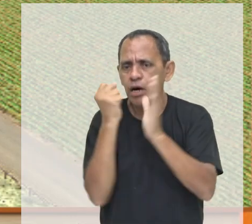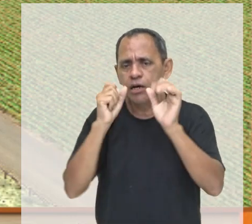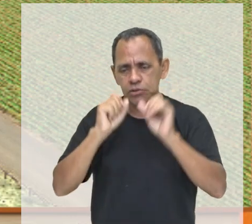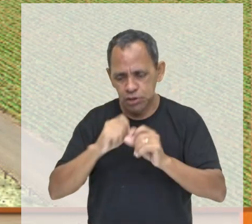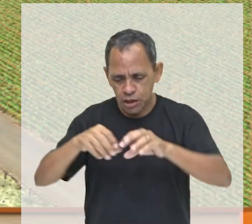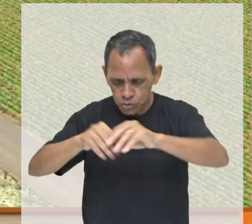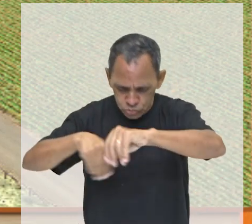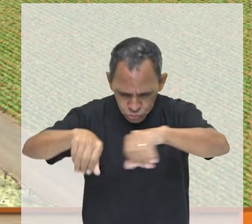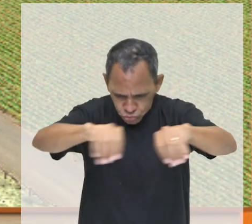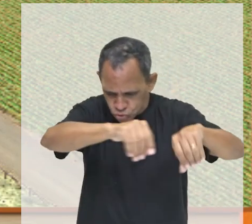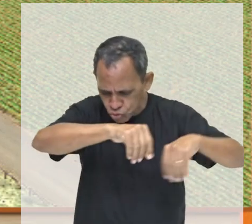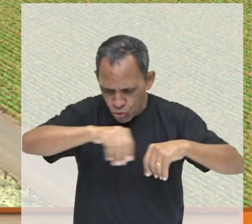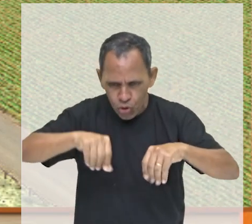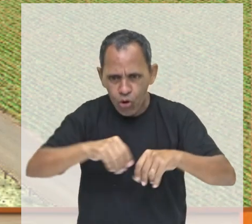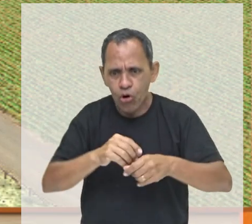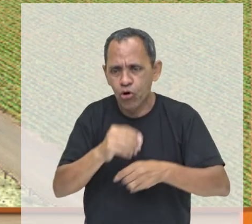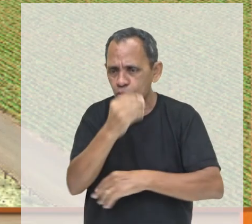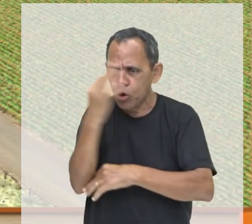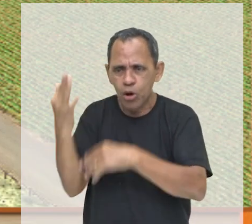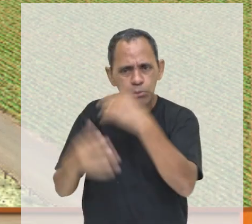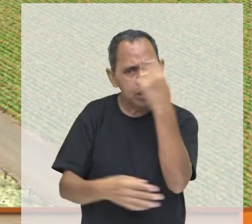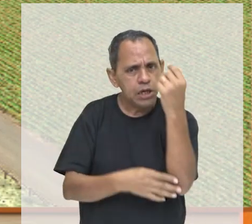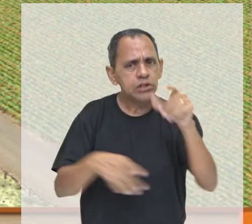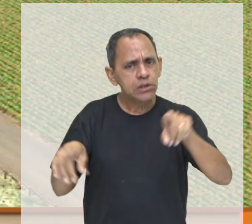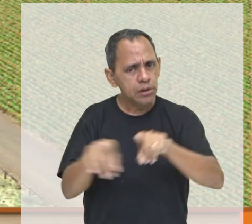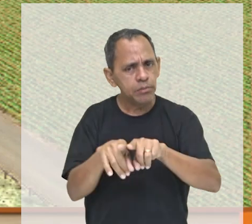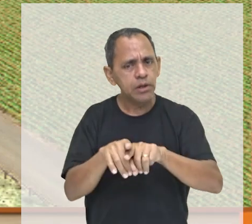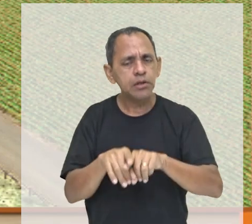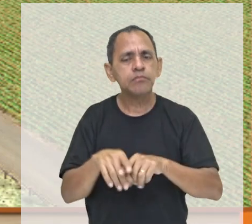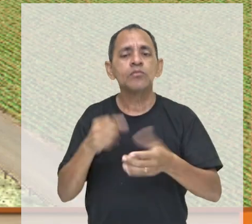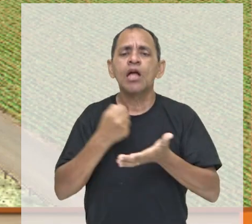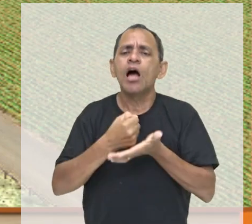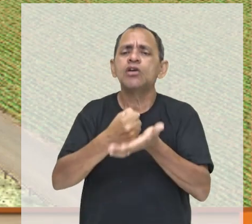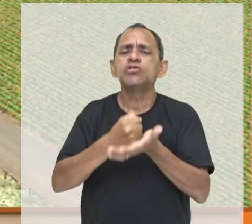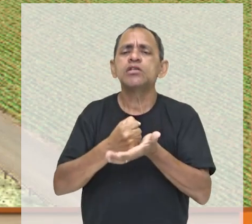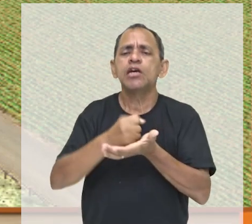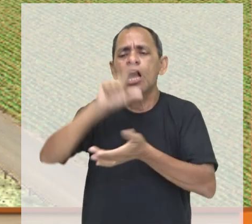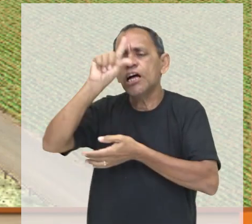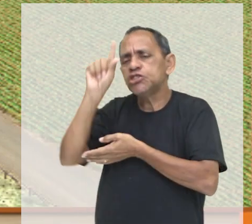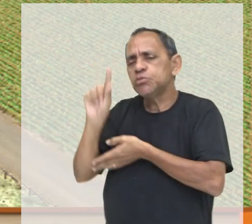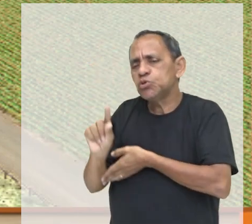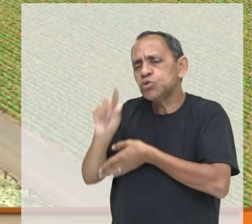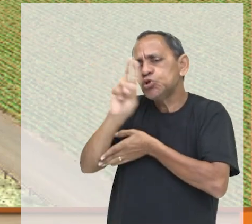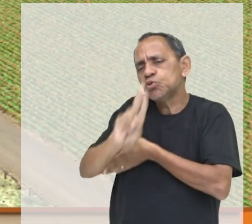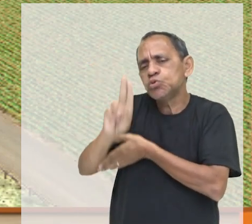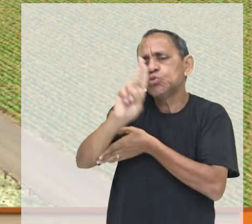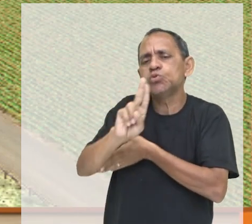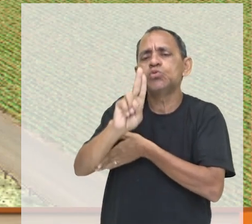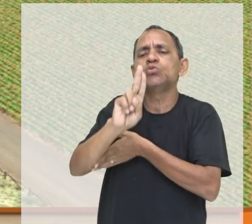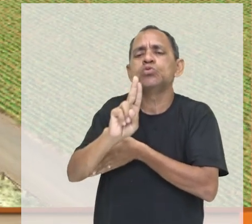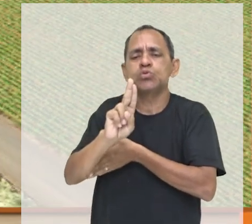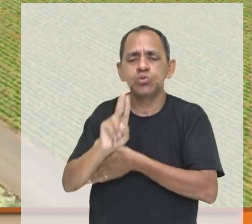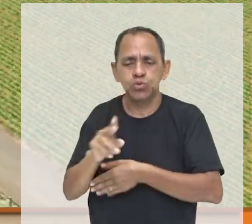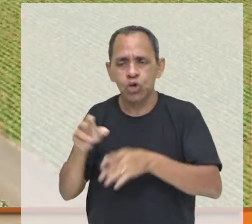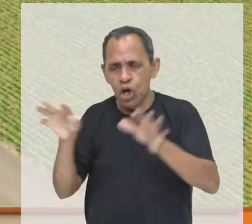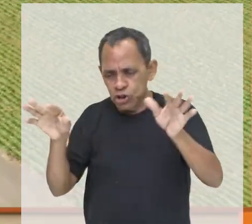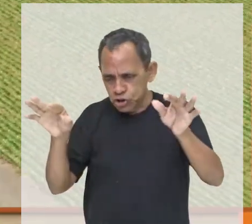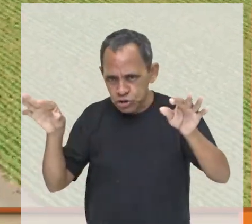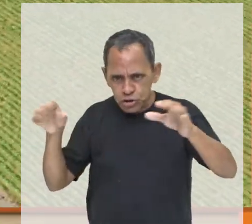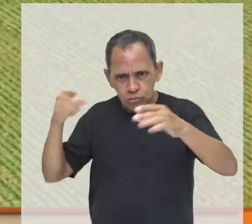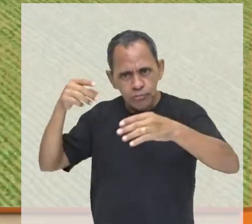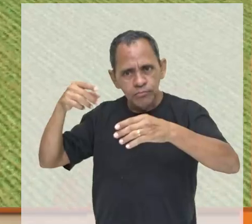o solo, sobre o meio ambiente, e também acaba ajudando aí a poupar o uso de